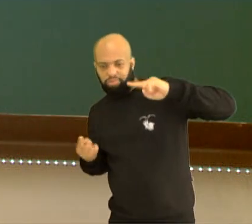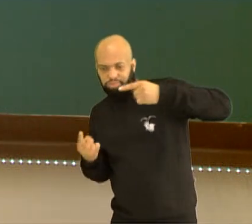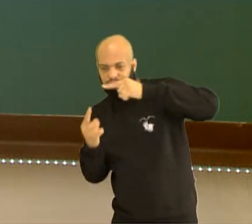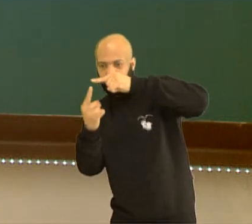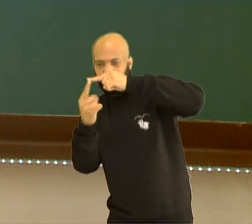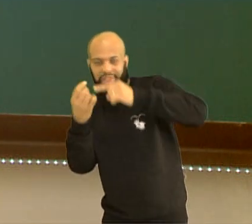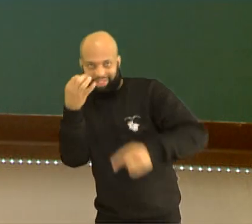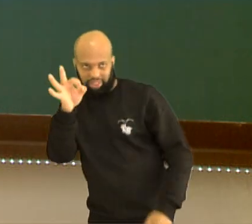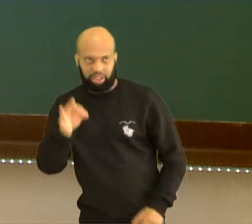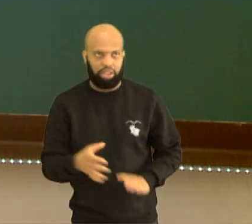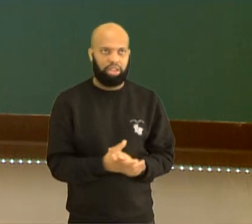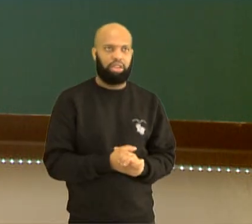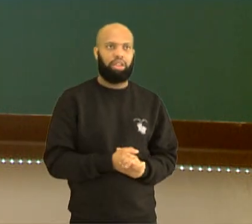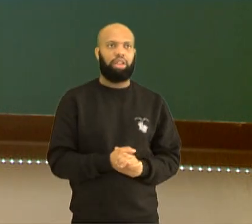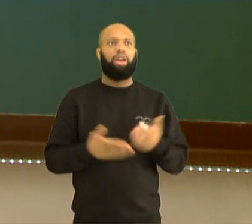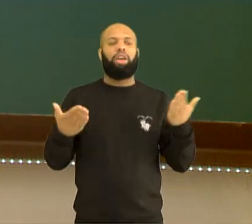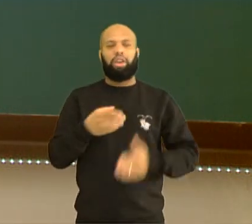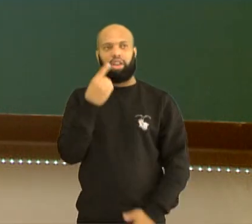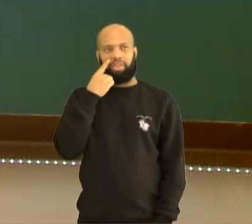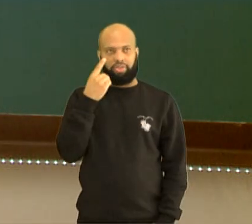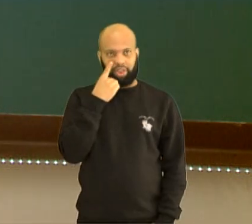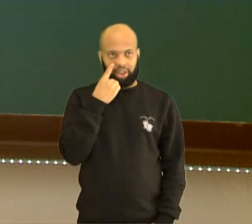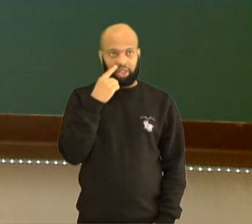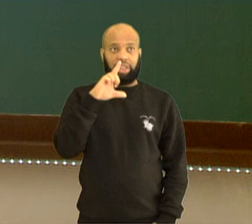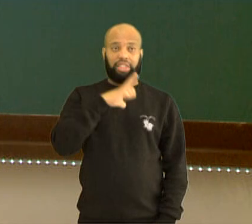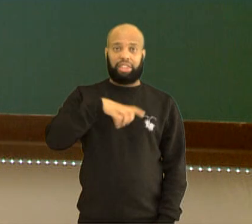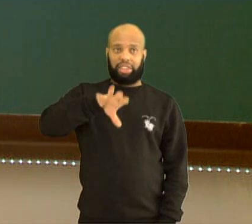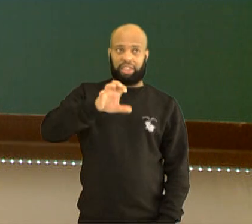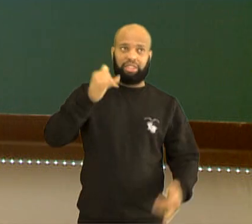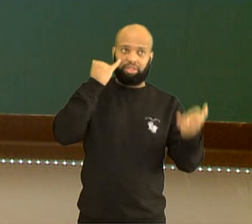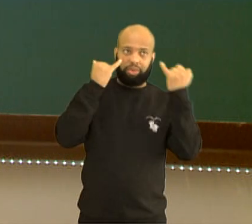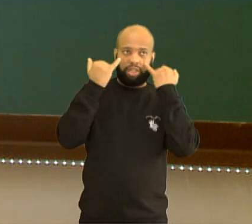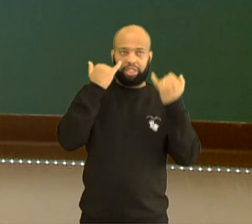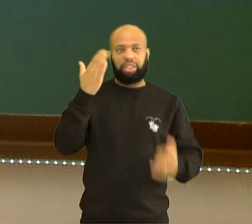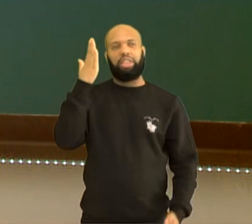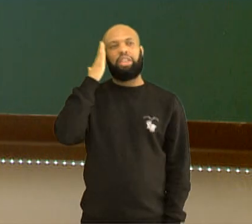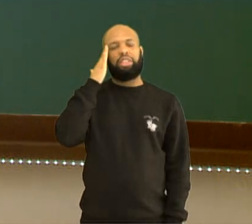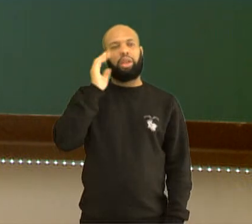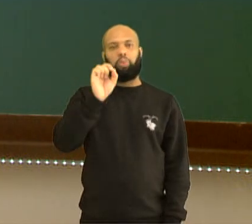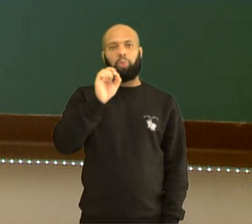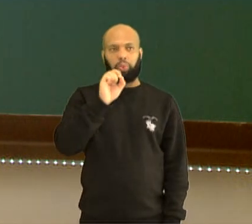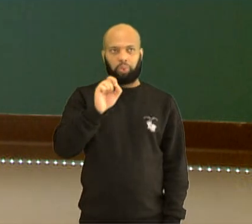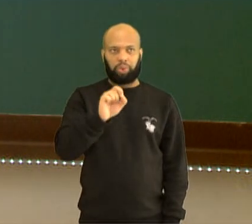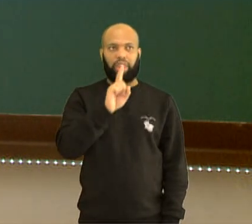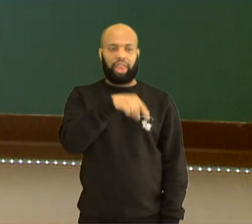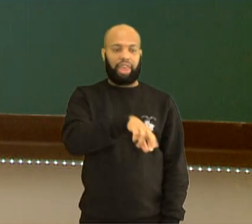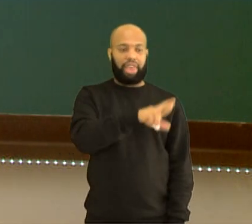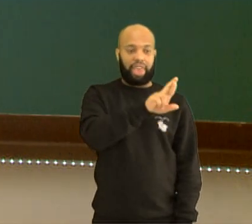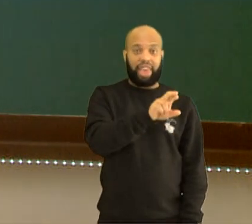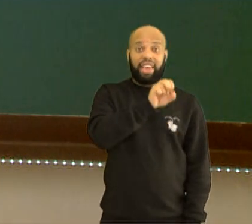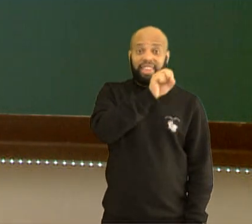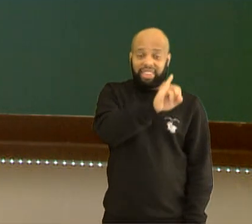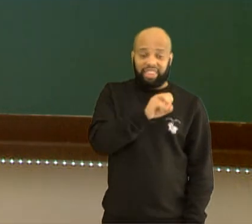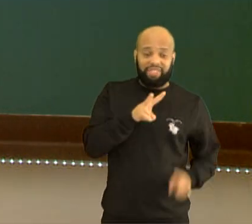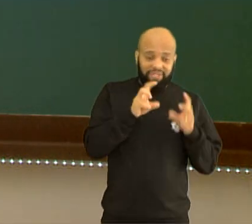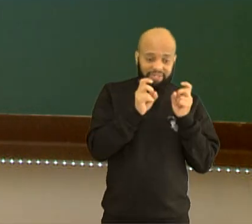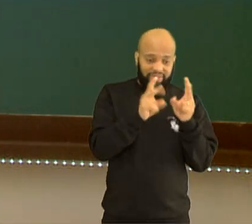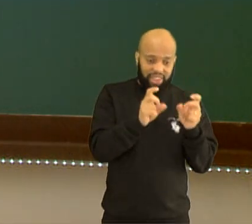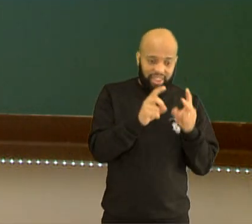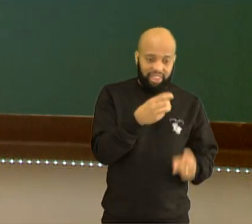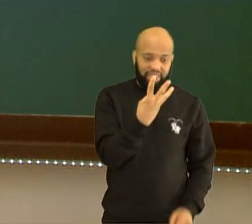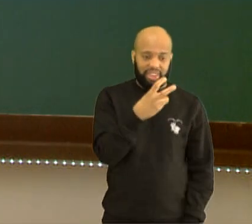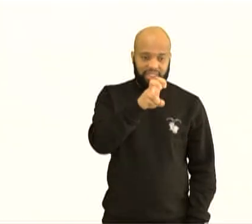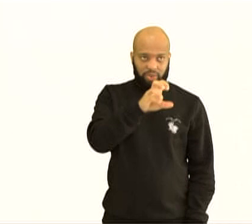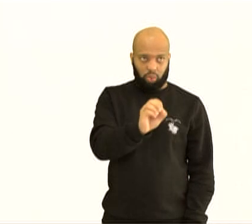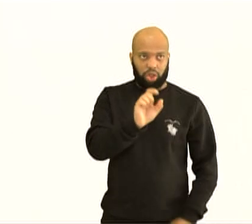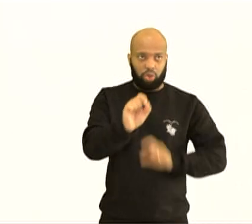bem, olha só. Com essa informação, nós sabemos que a receita, quando se vende 350 camisetas, é